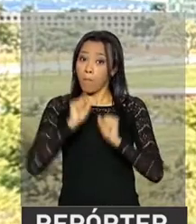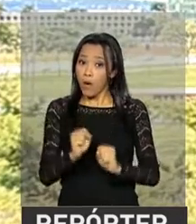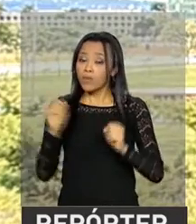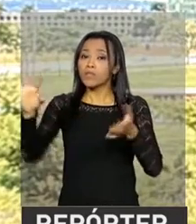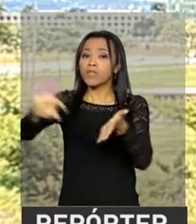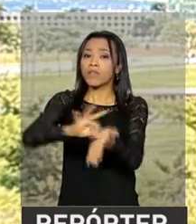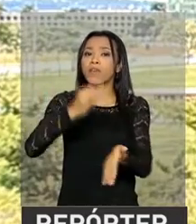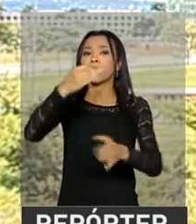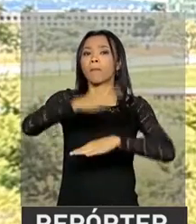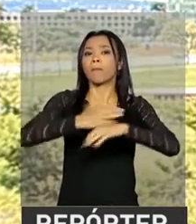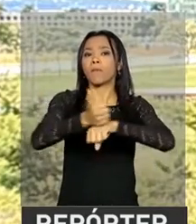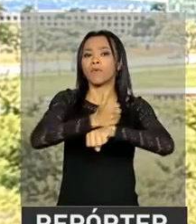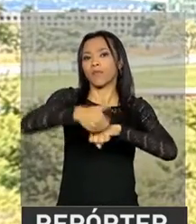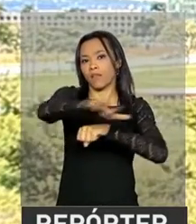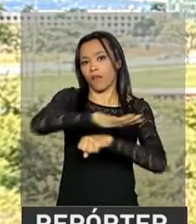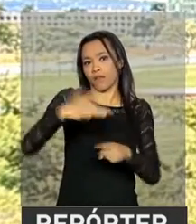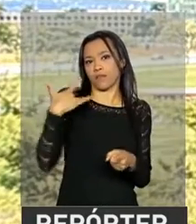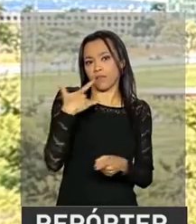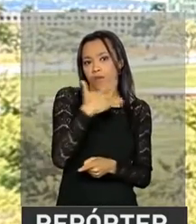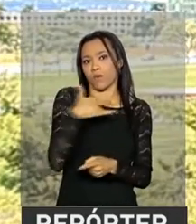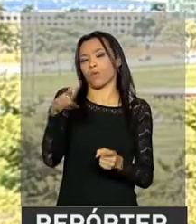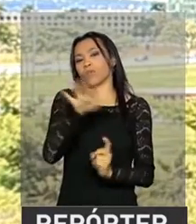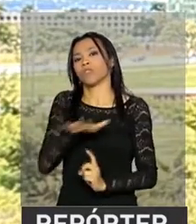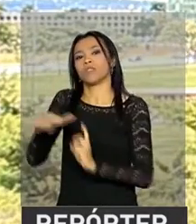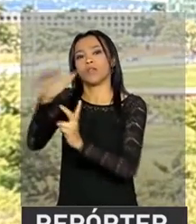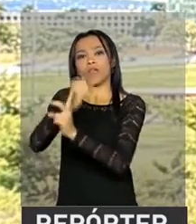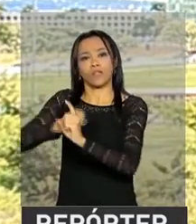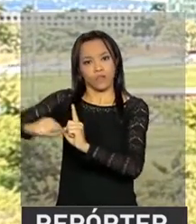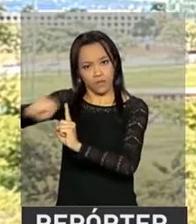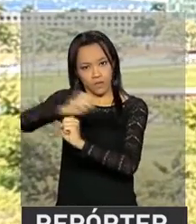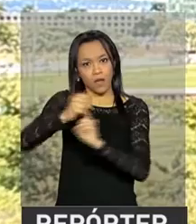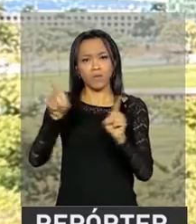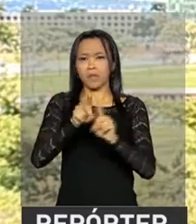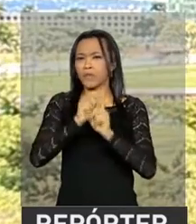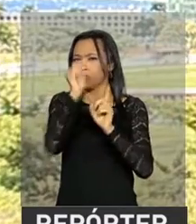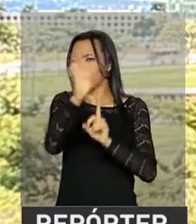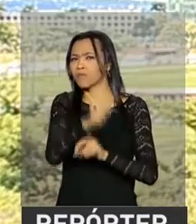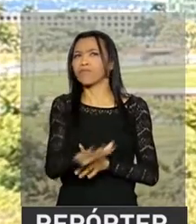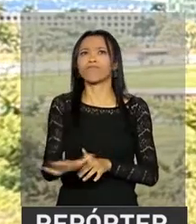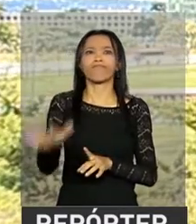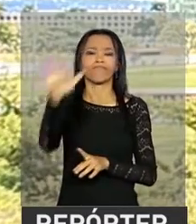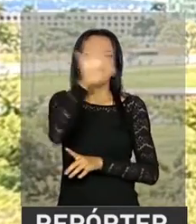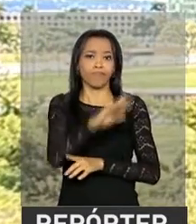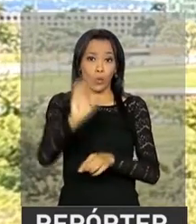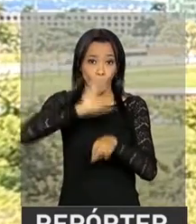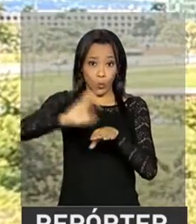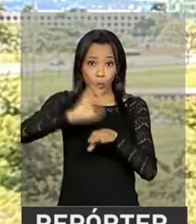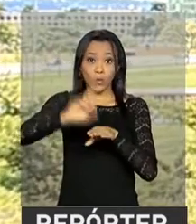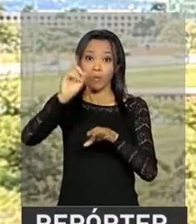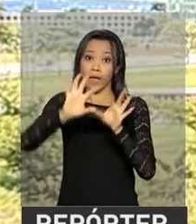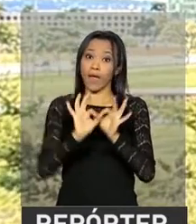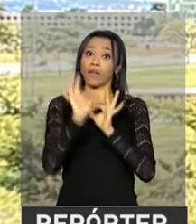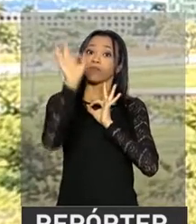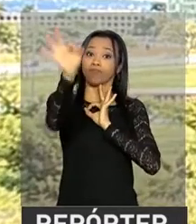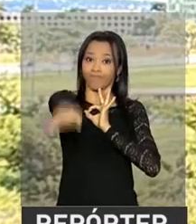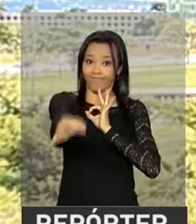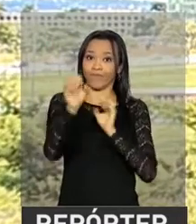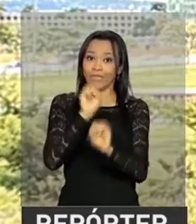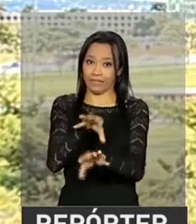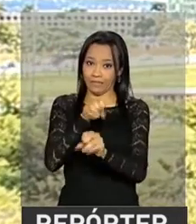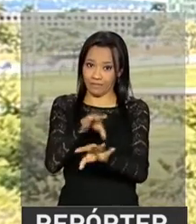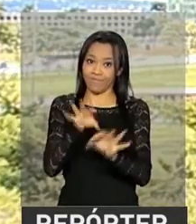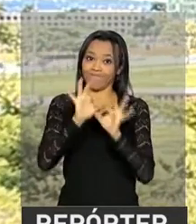de saúde e assistência social de todo o país o curso é à distância e quem participar